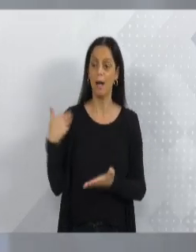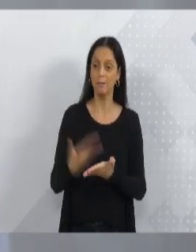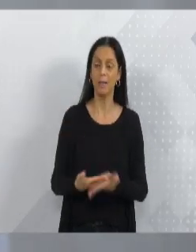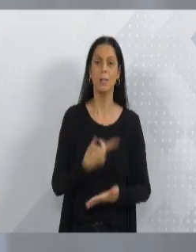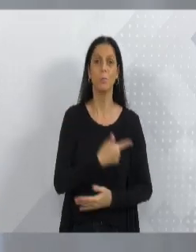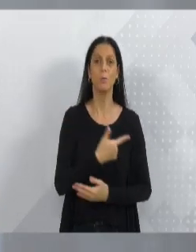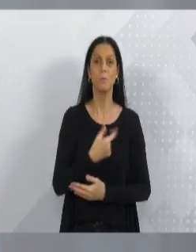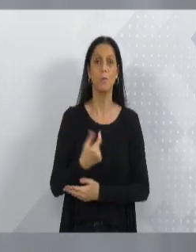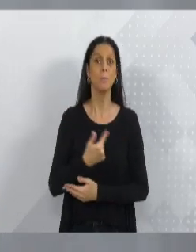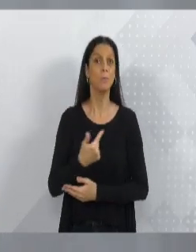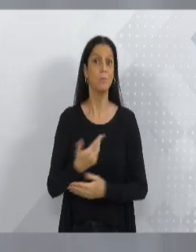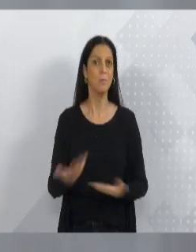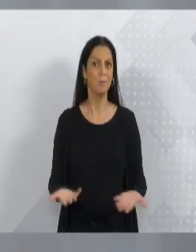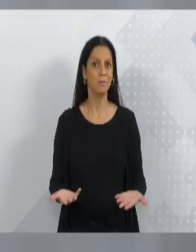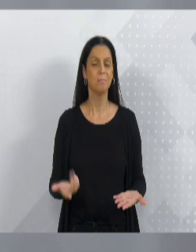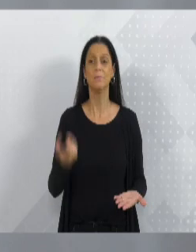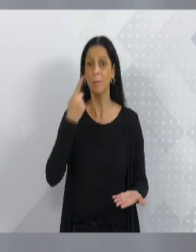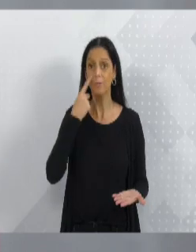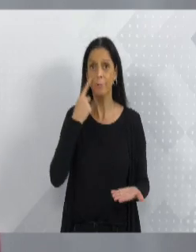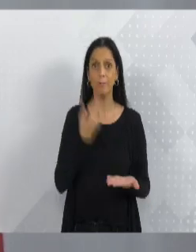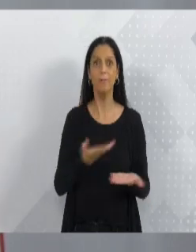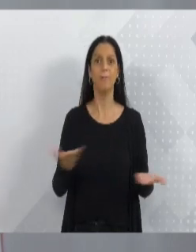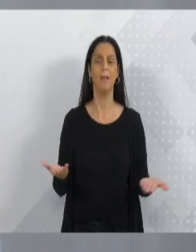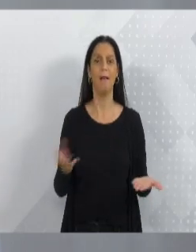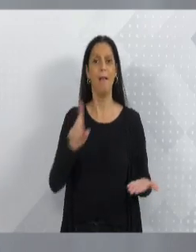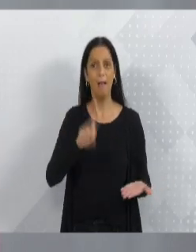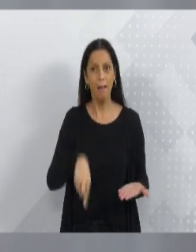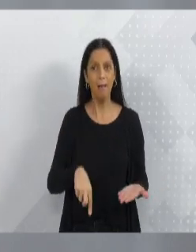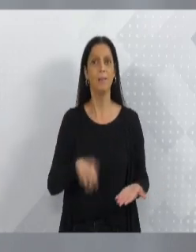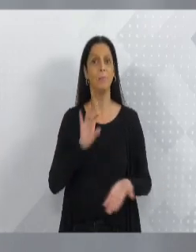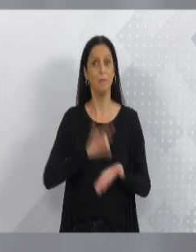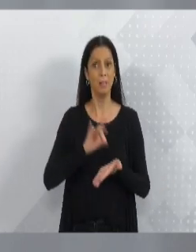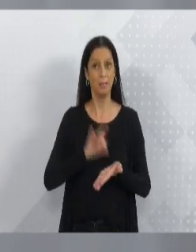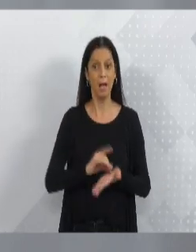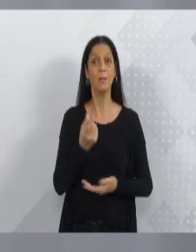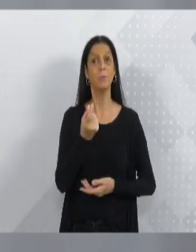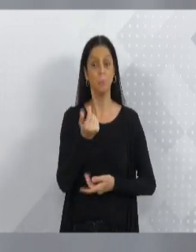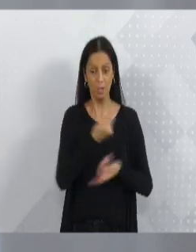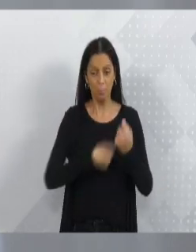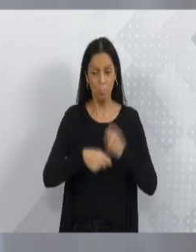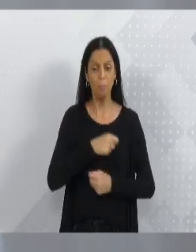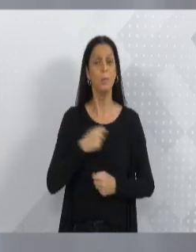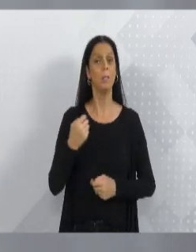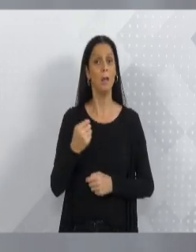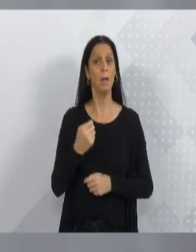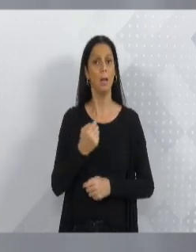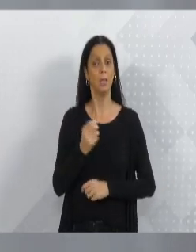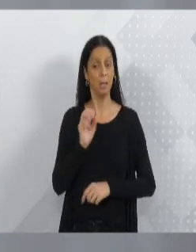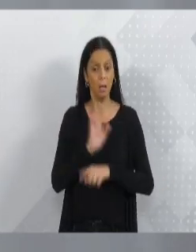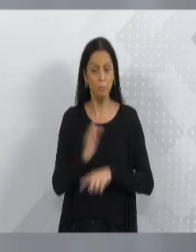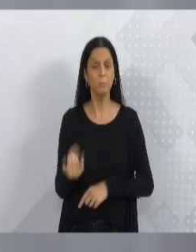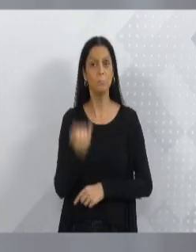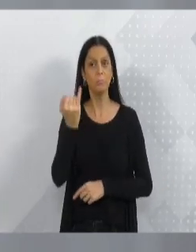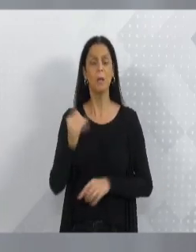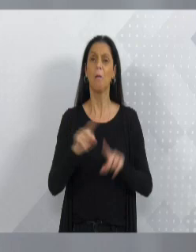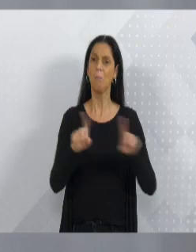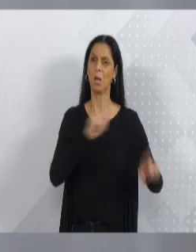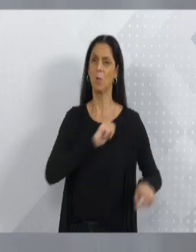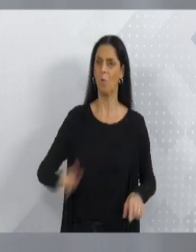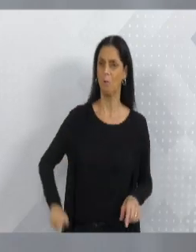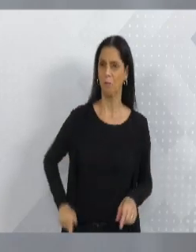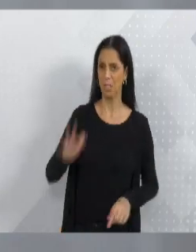2022. Então, senhores, são números importantes. E para um governo que disse que ia gerar emprego, na verdade está